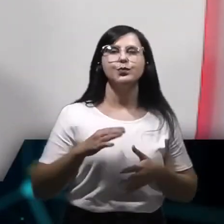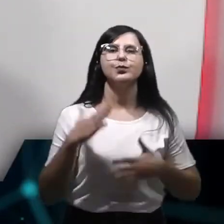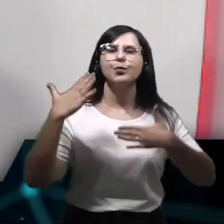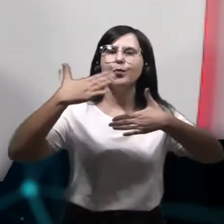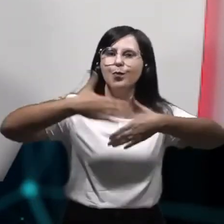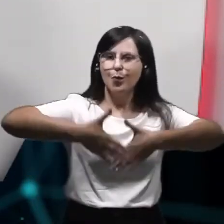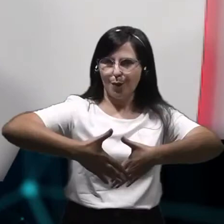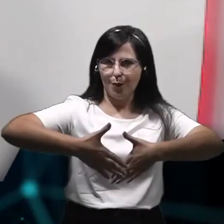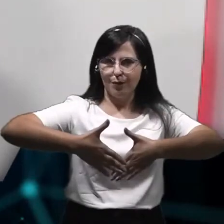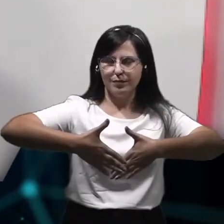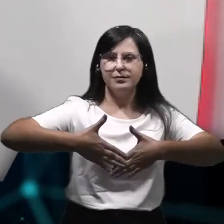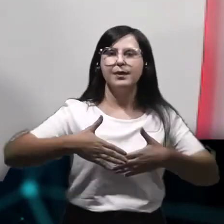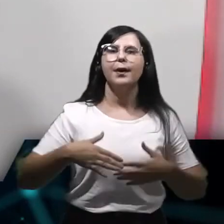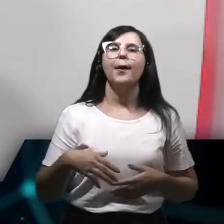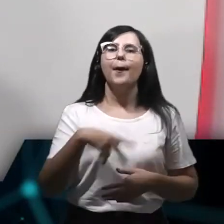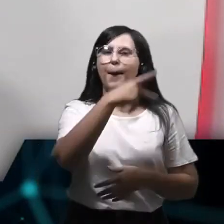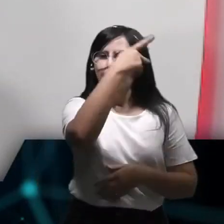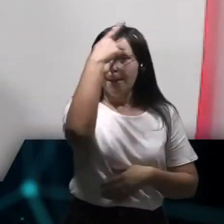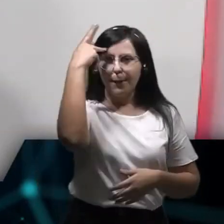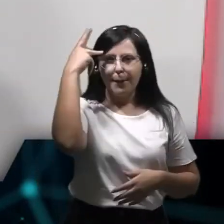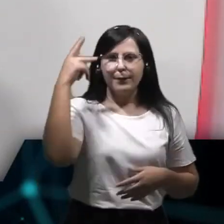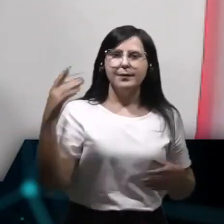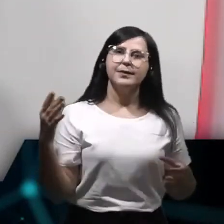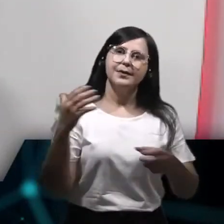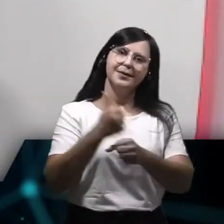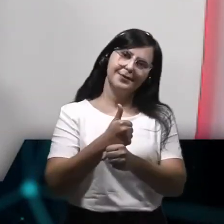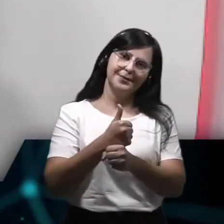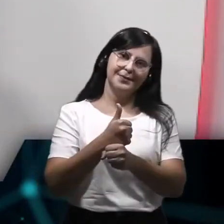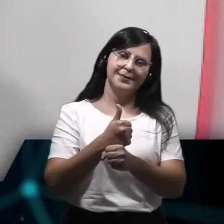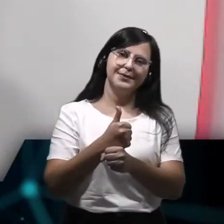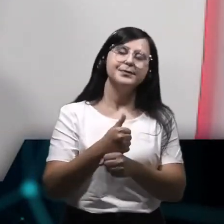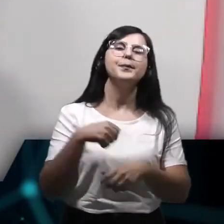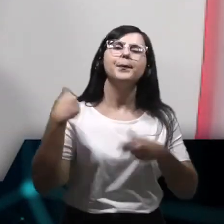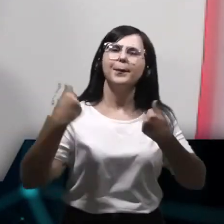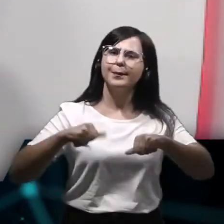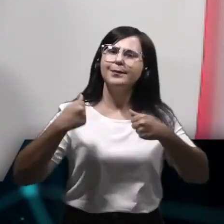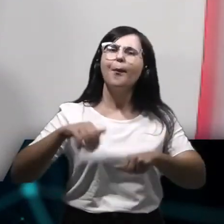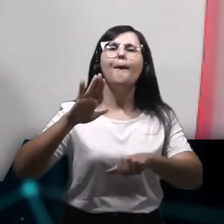o efetivo hoje, ele é necessário mais